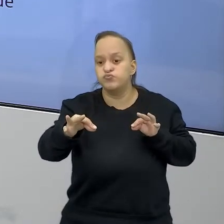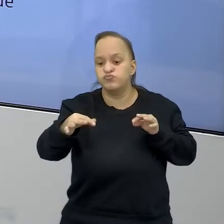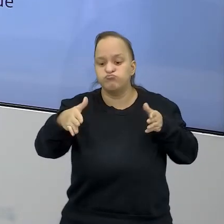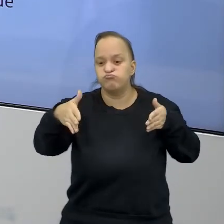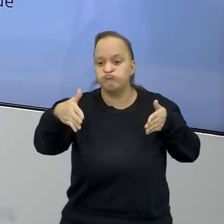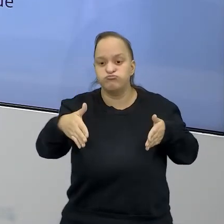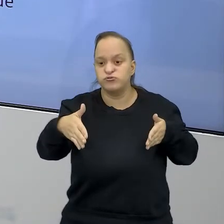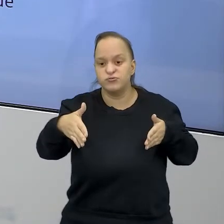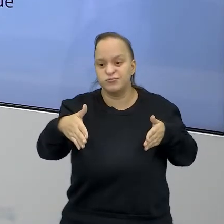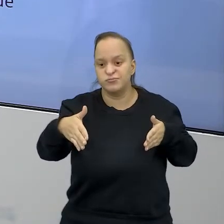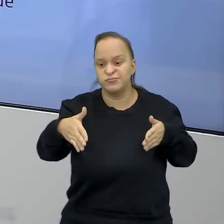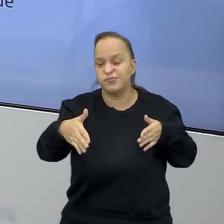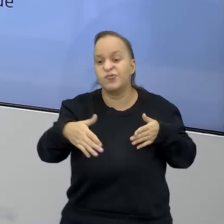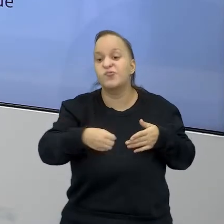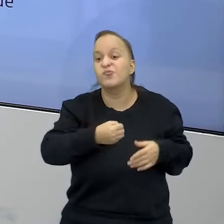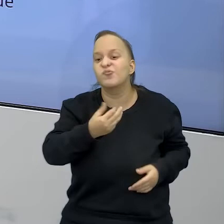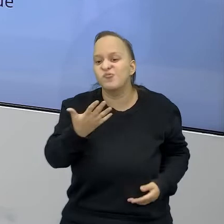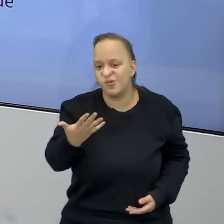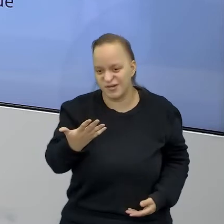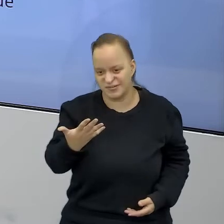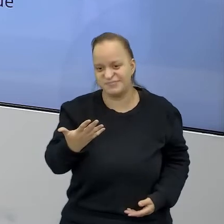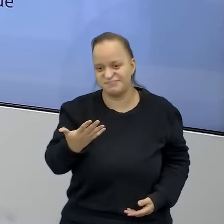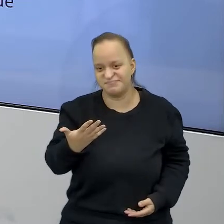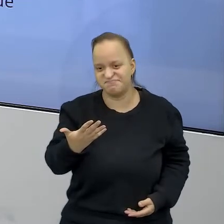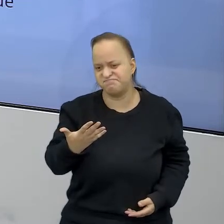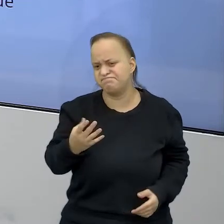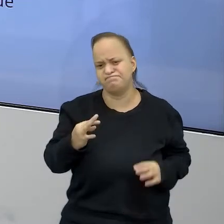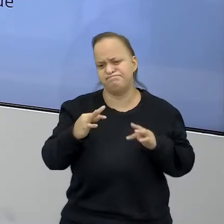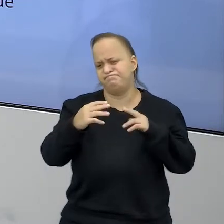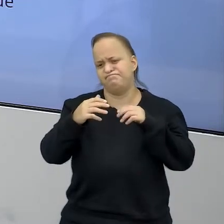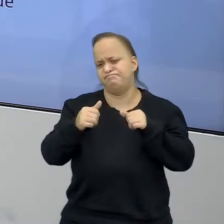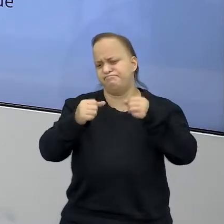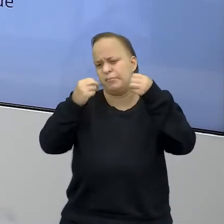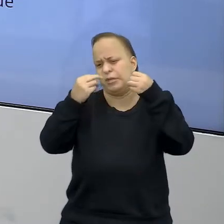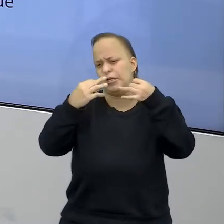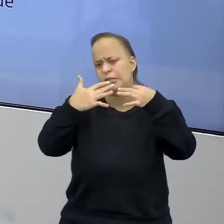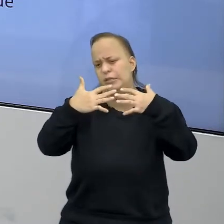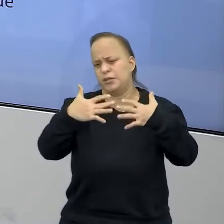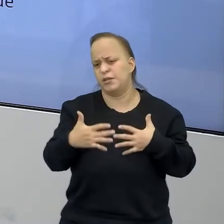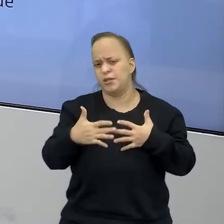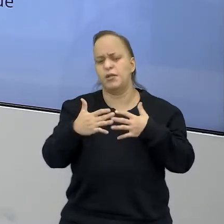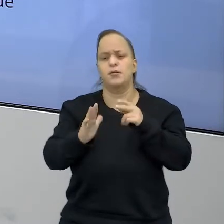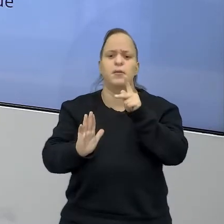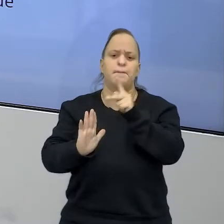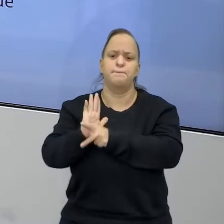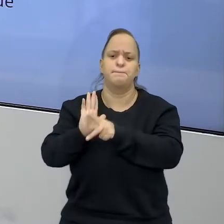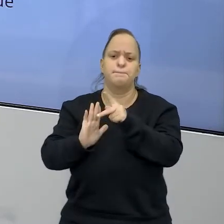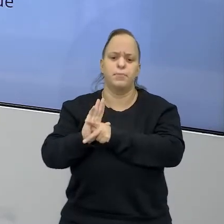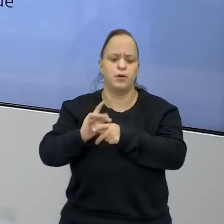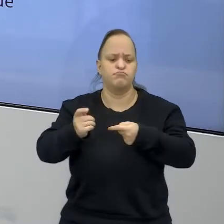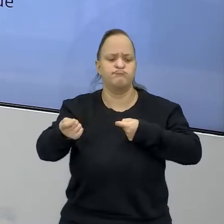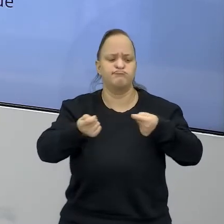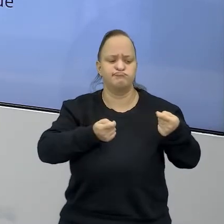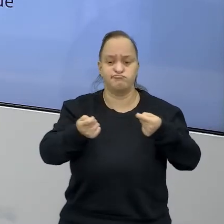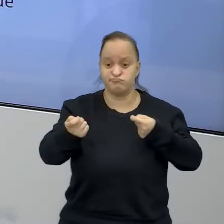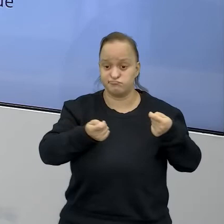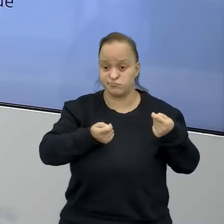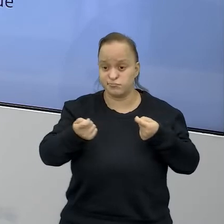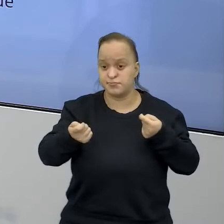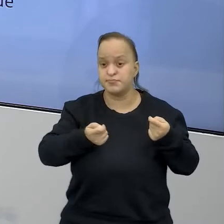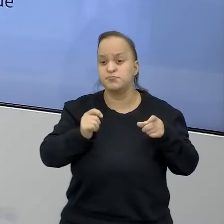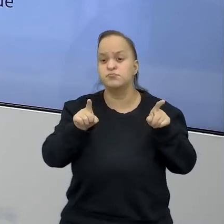o lote, tudo bem? Então tá tudo especificado no plano diretor, tá? E lembrando que